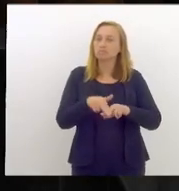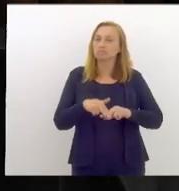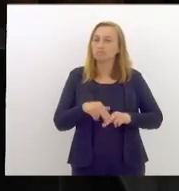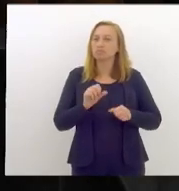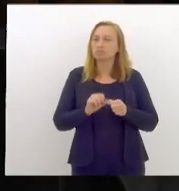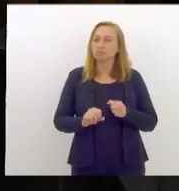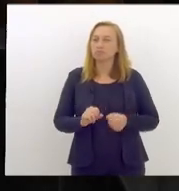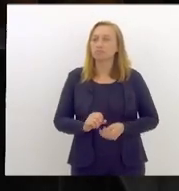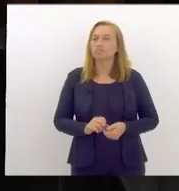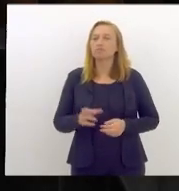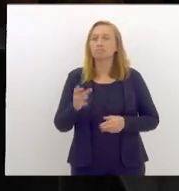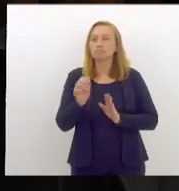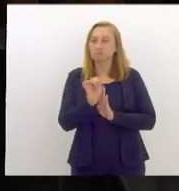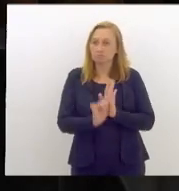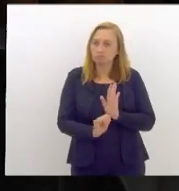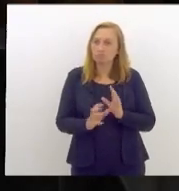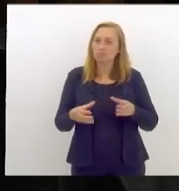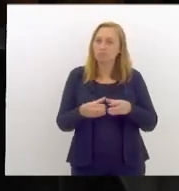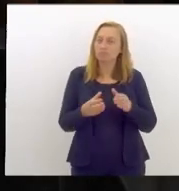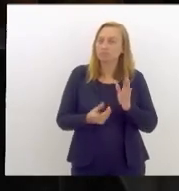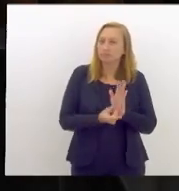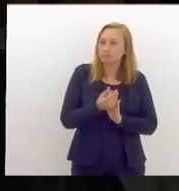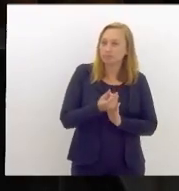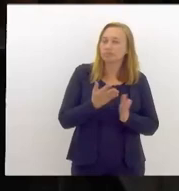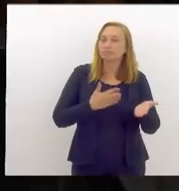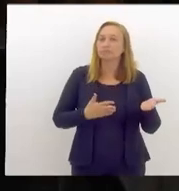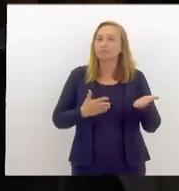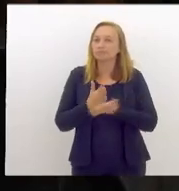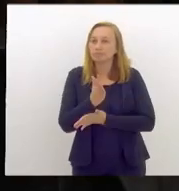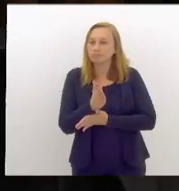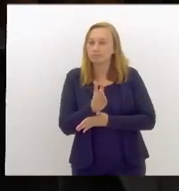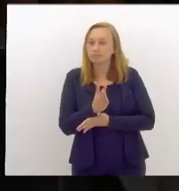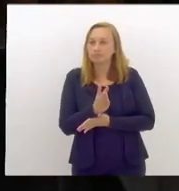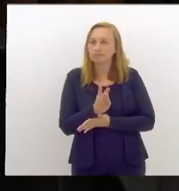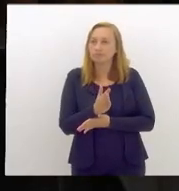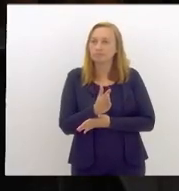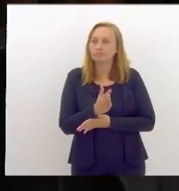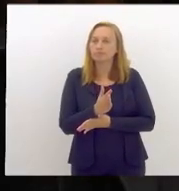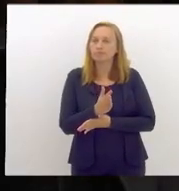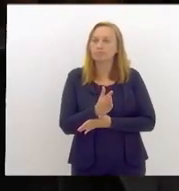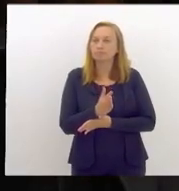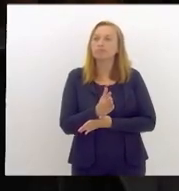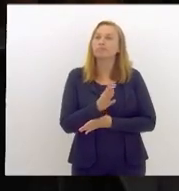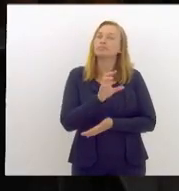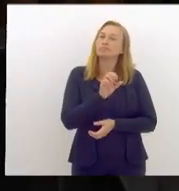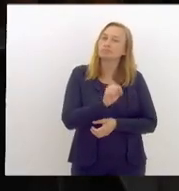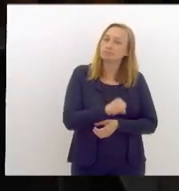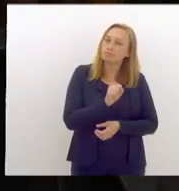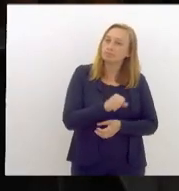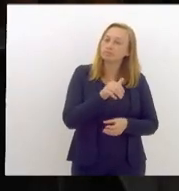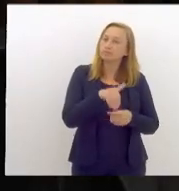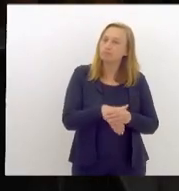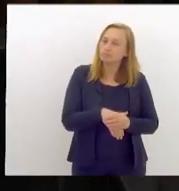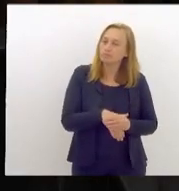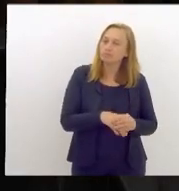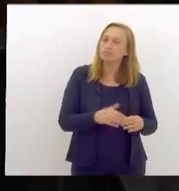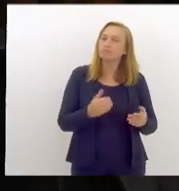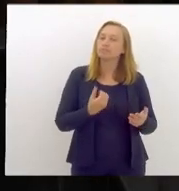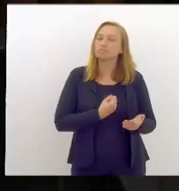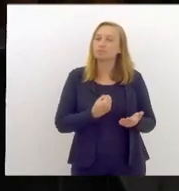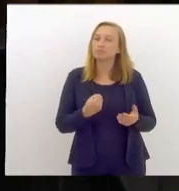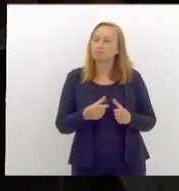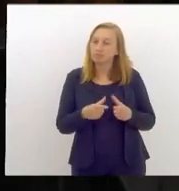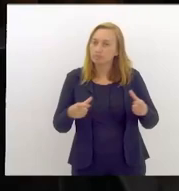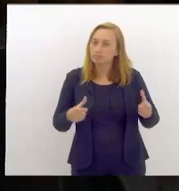fazem com que o relatório na comissão de orçamento aprovado tenha sido favorável aprovado por unanimidade